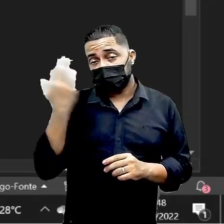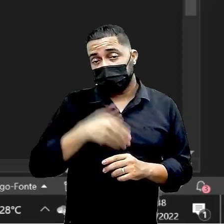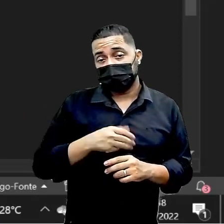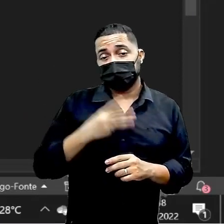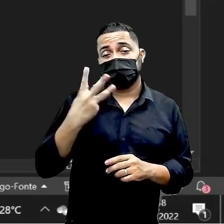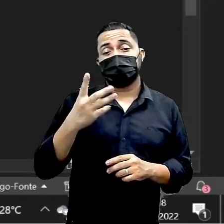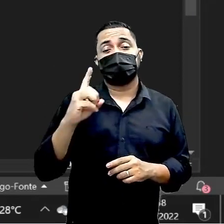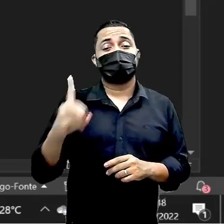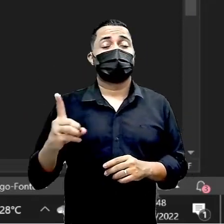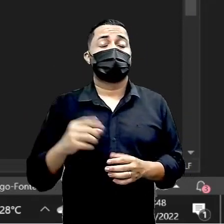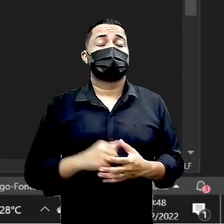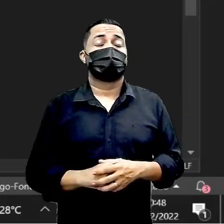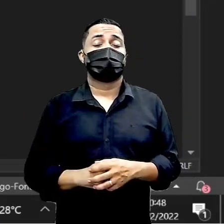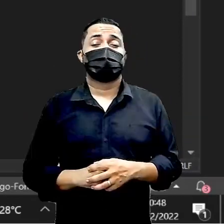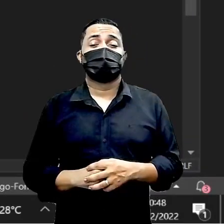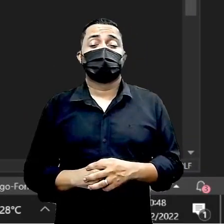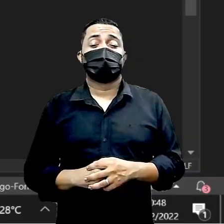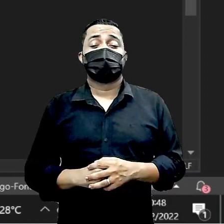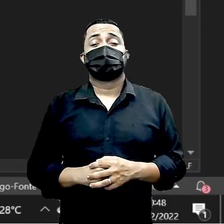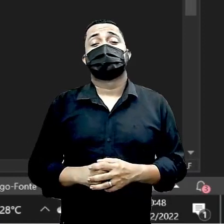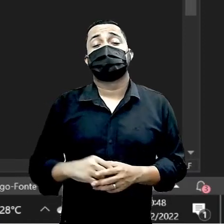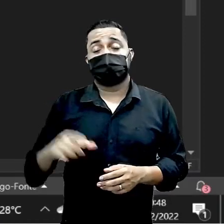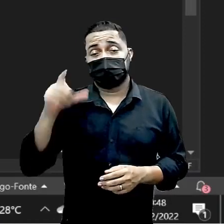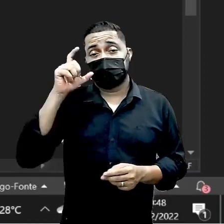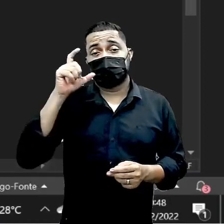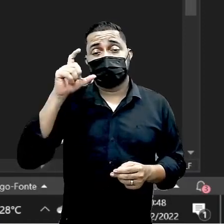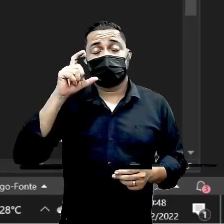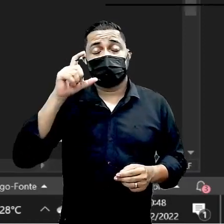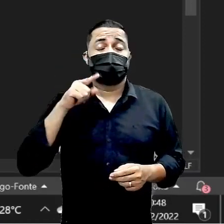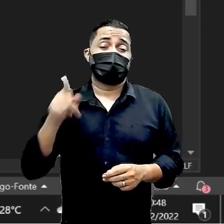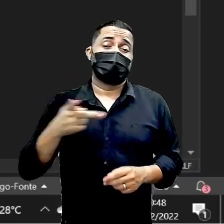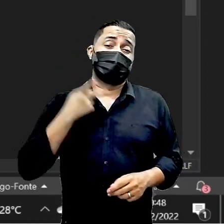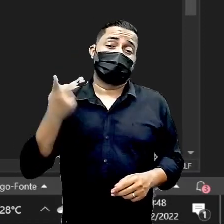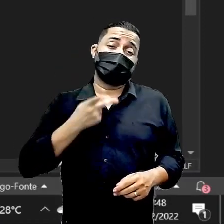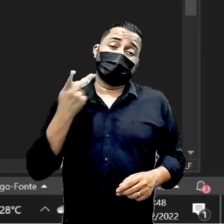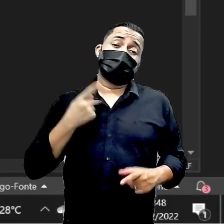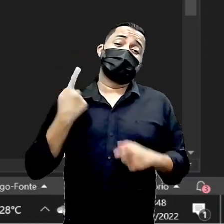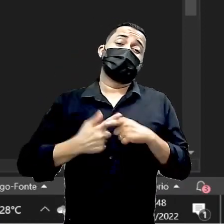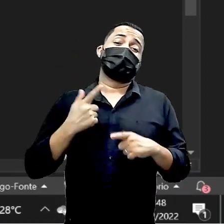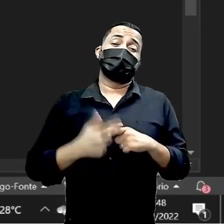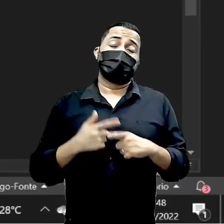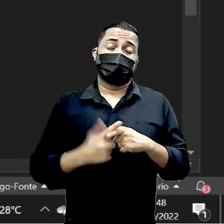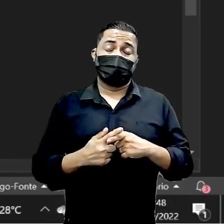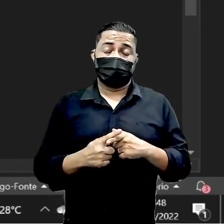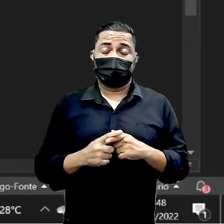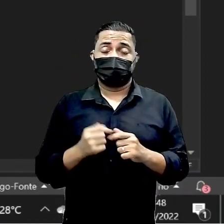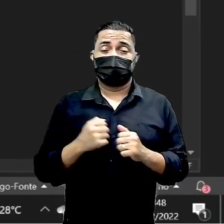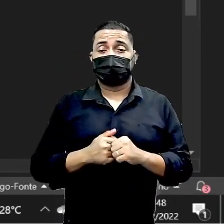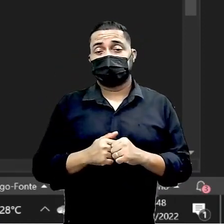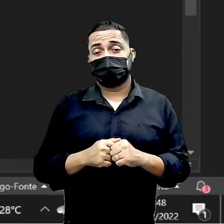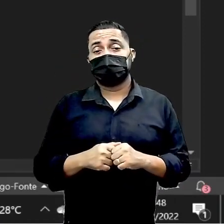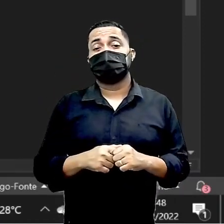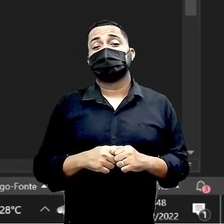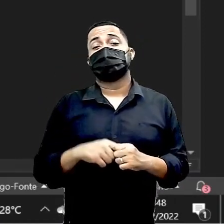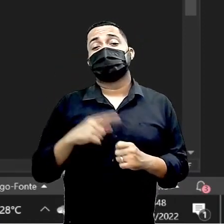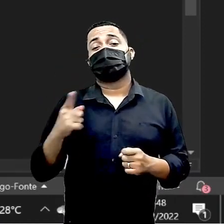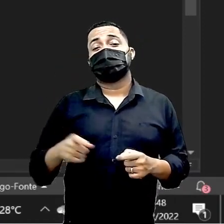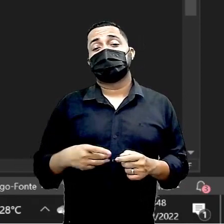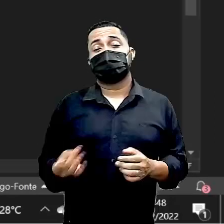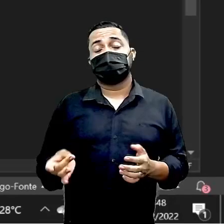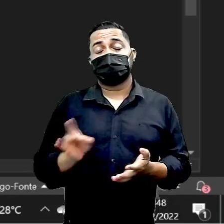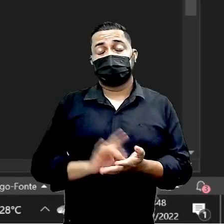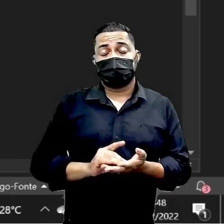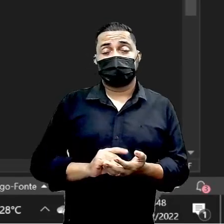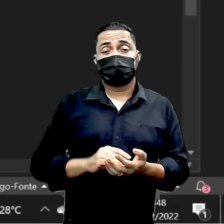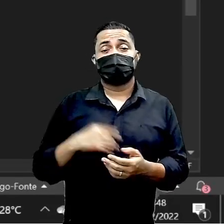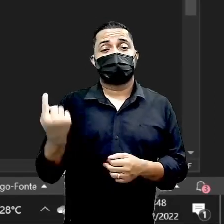3D. É bem interessante você falar sobre isso, porque você reafirma o que a gente